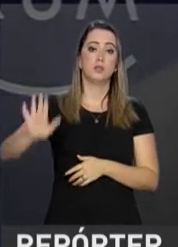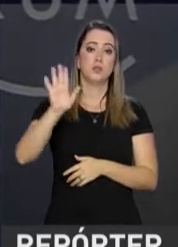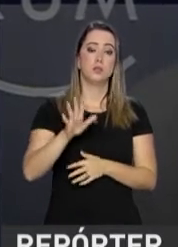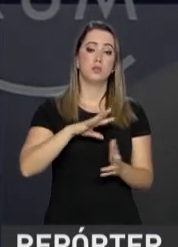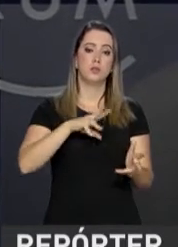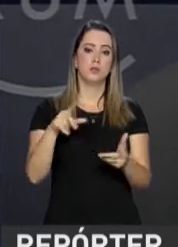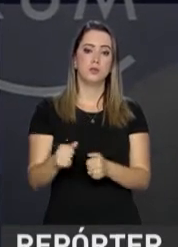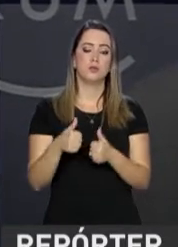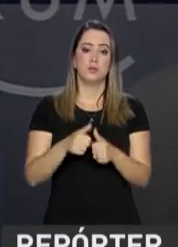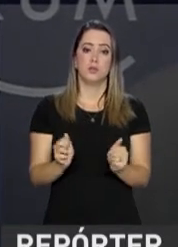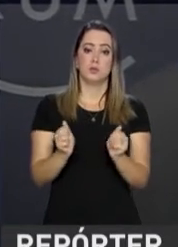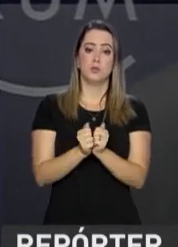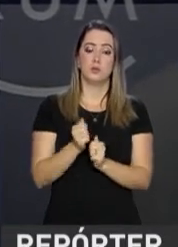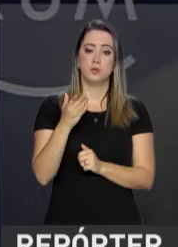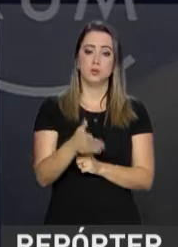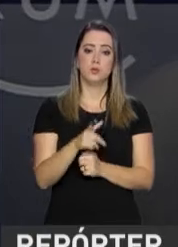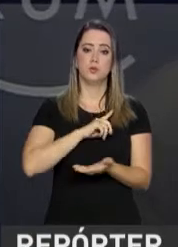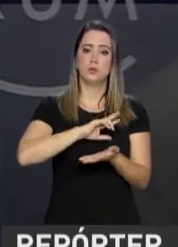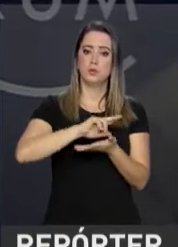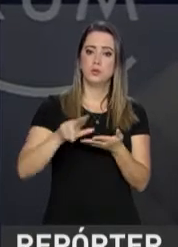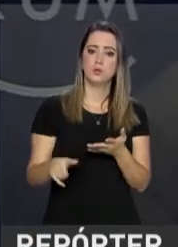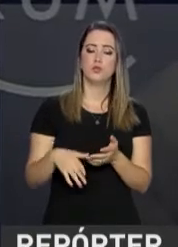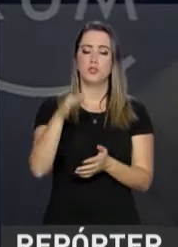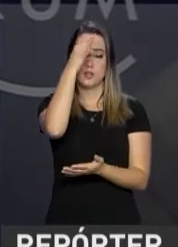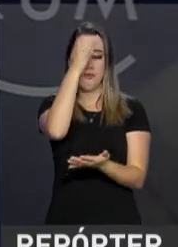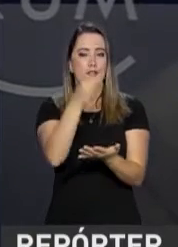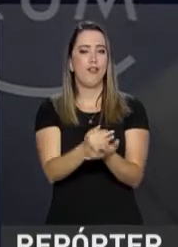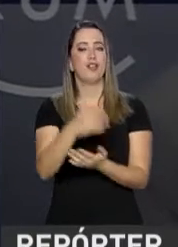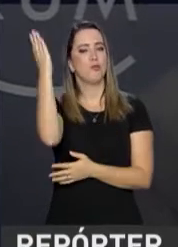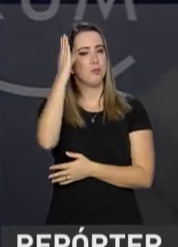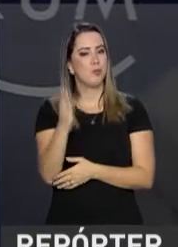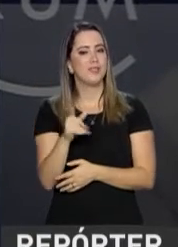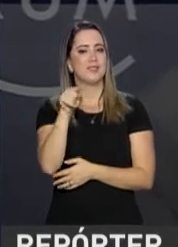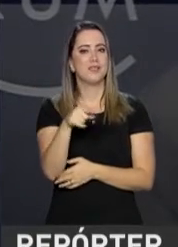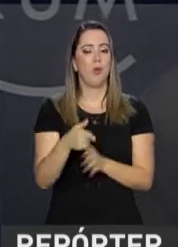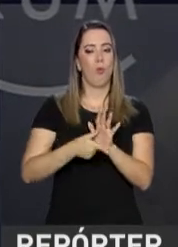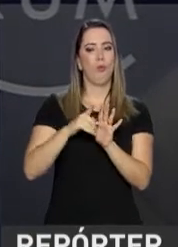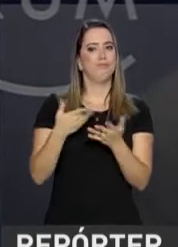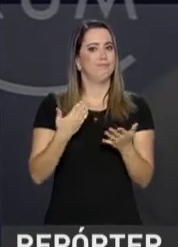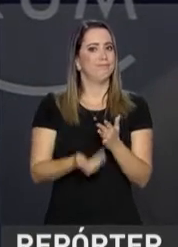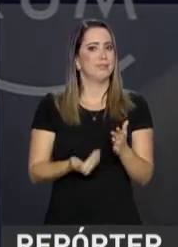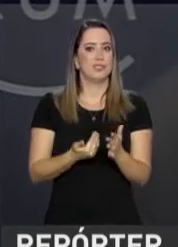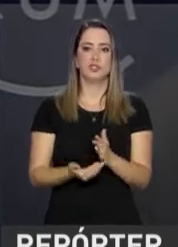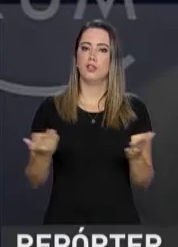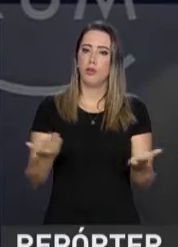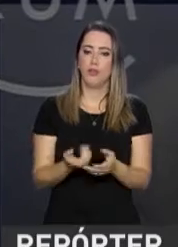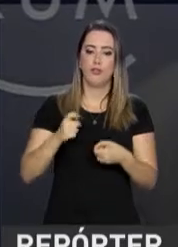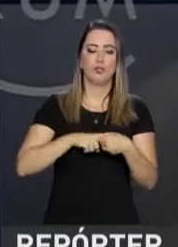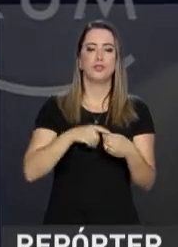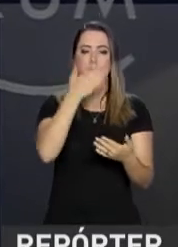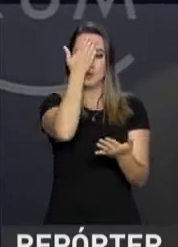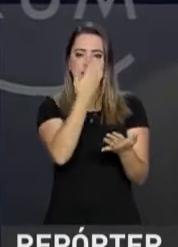que aqui se encontram que há muito otimismo do brasil o otimismo havia desaparecido e nós recuperamos o